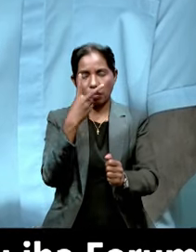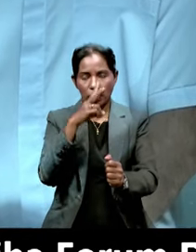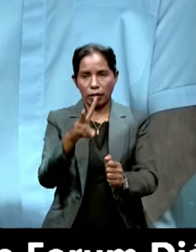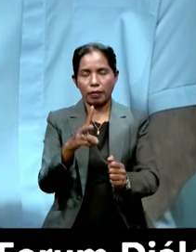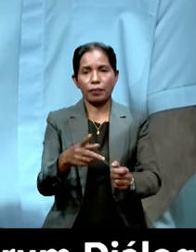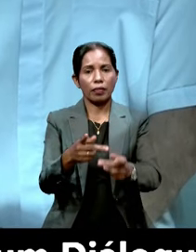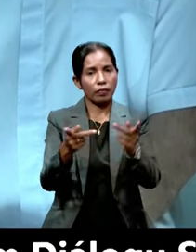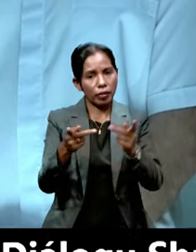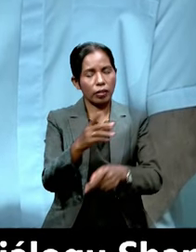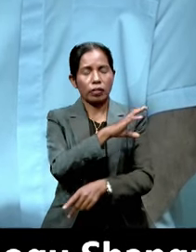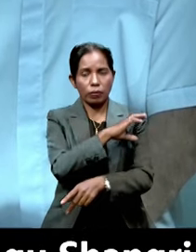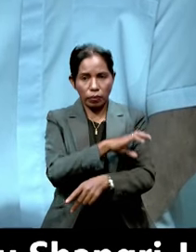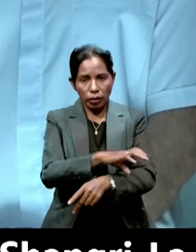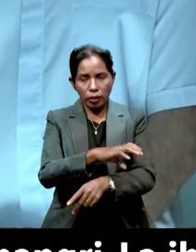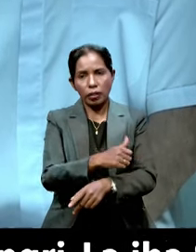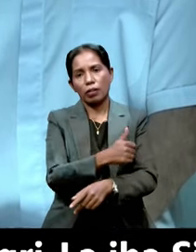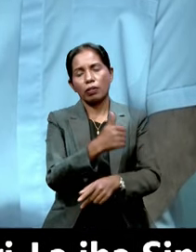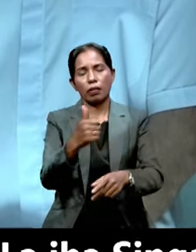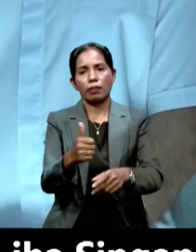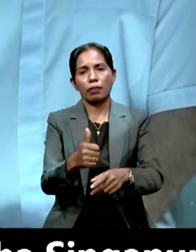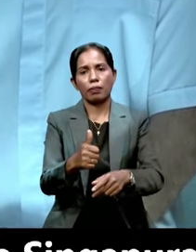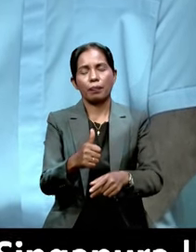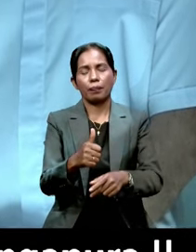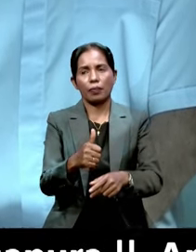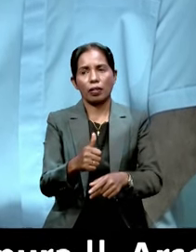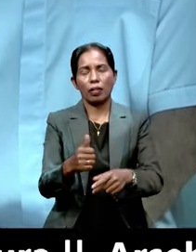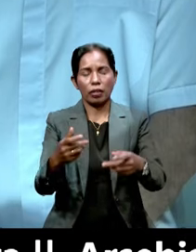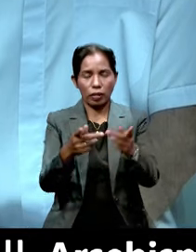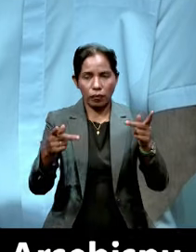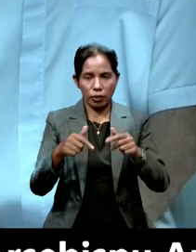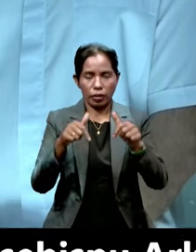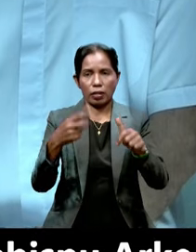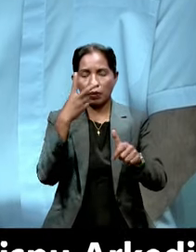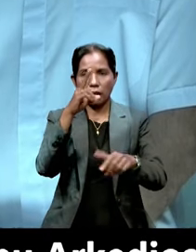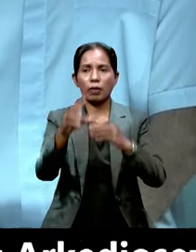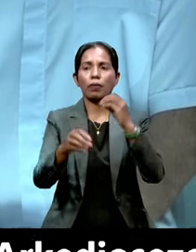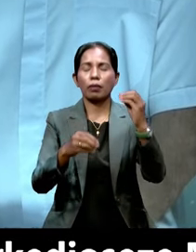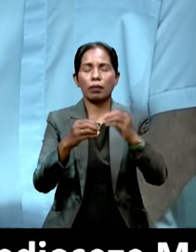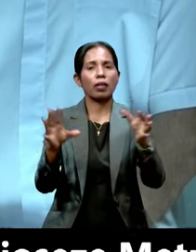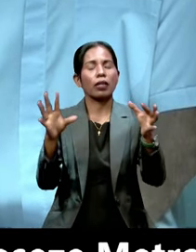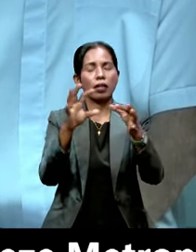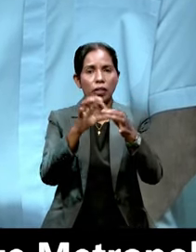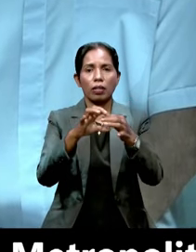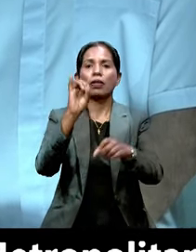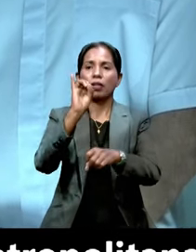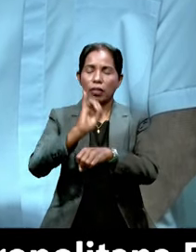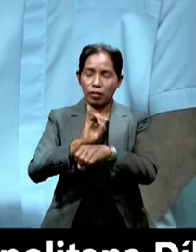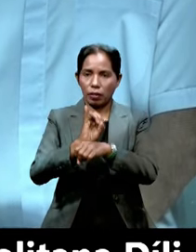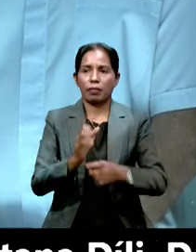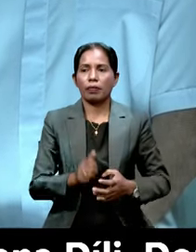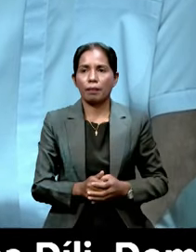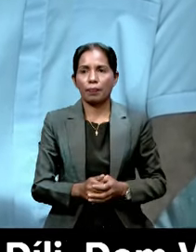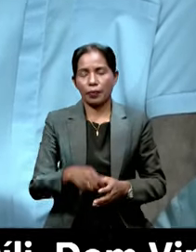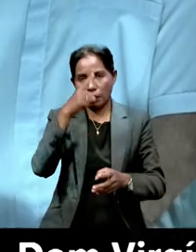parte de segurança, e não sei, se não é mais. E a área da Nema Catuare não é mais liga a parte da igreja. Então, a